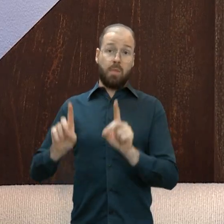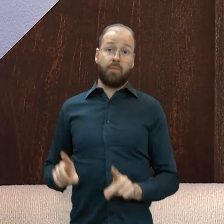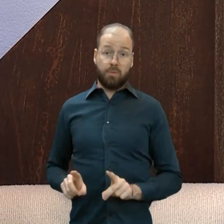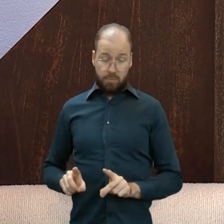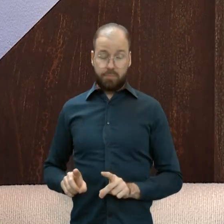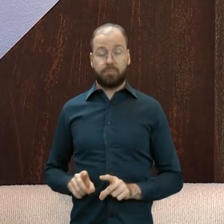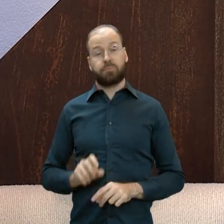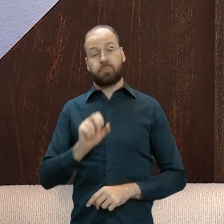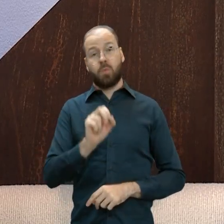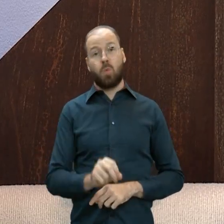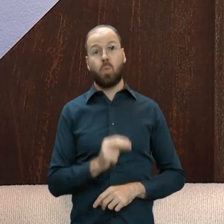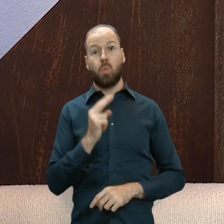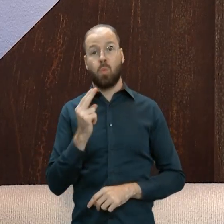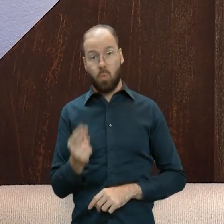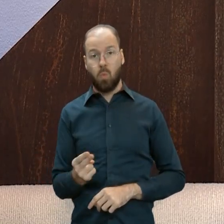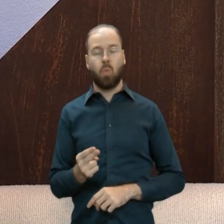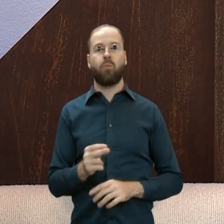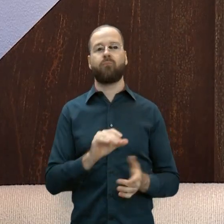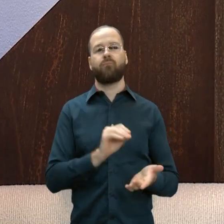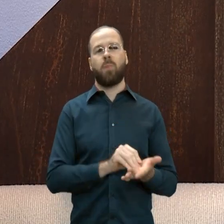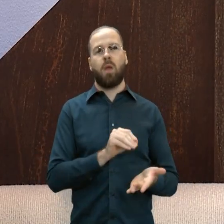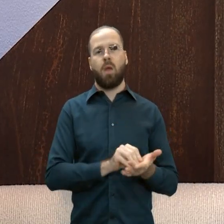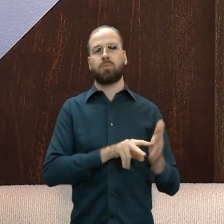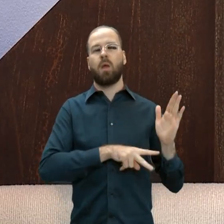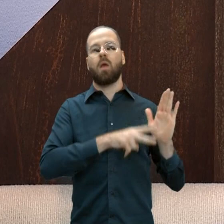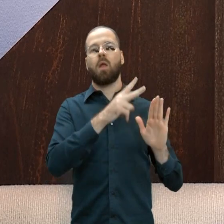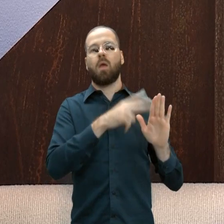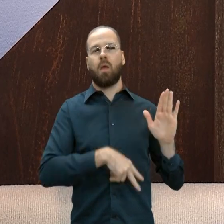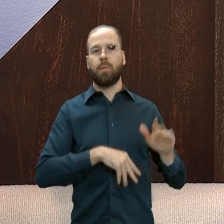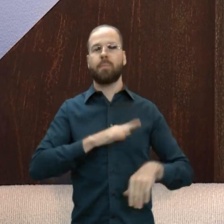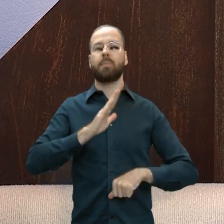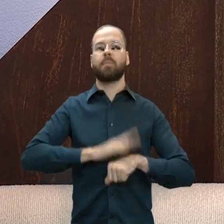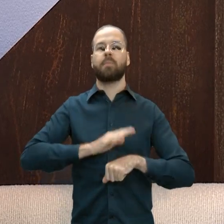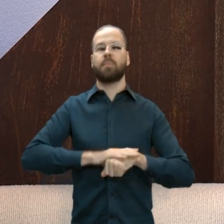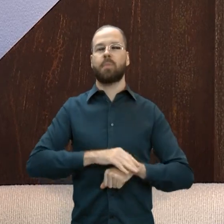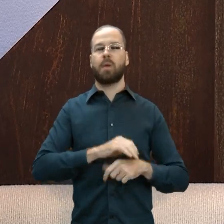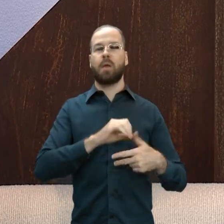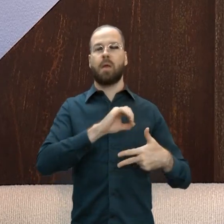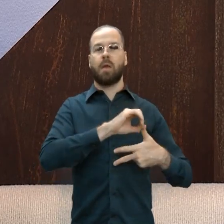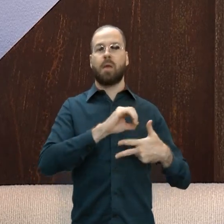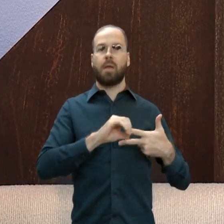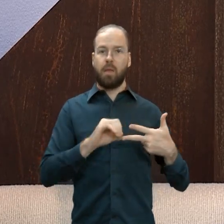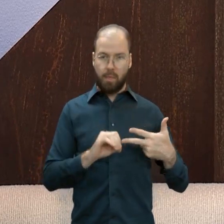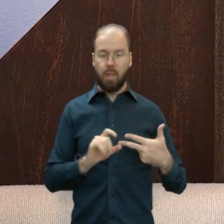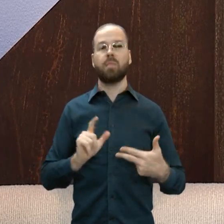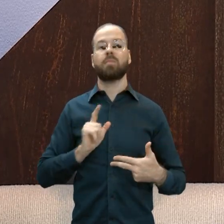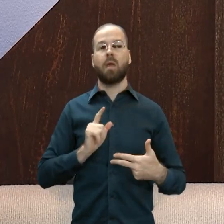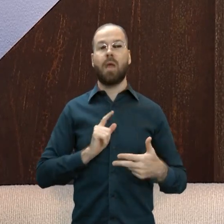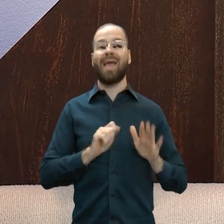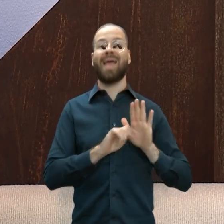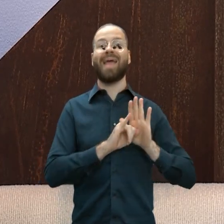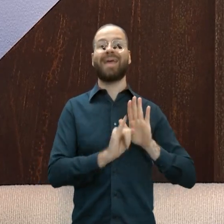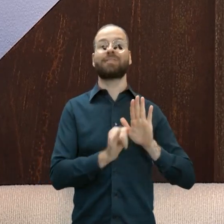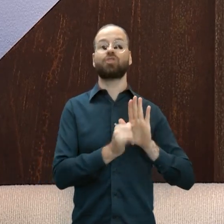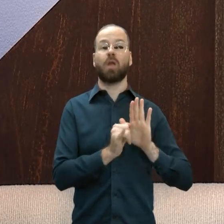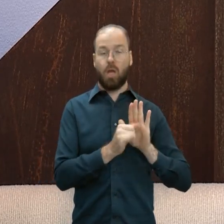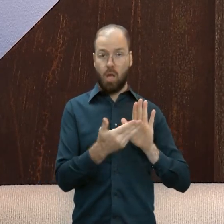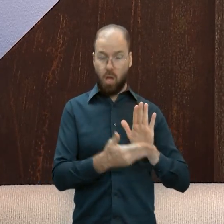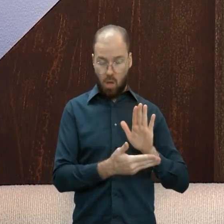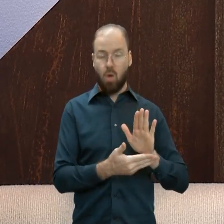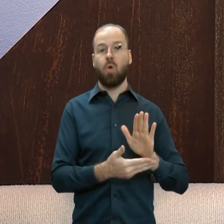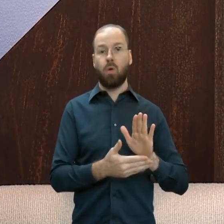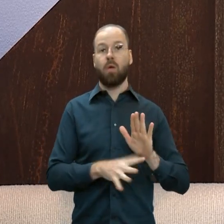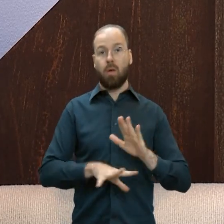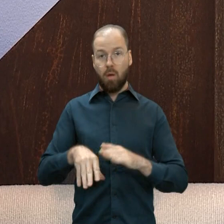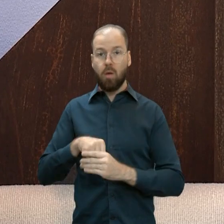Ou então não lê, no próprio Enem tem o edital de adesão das universidades, incluindo da UFG, e